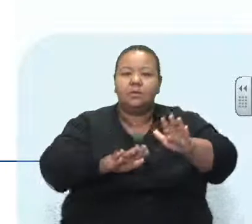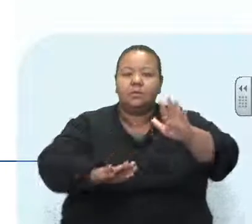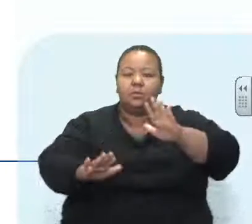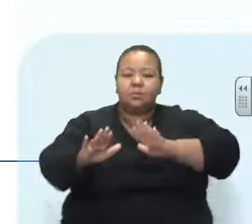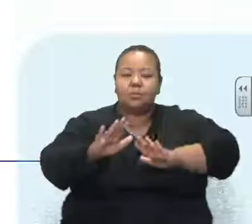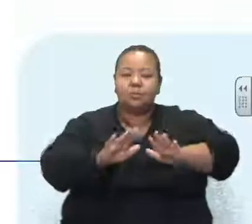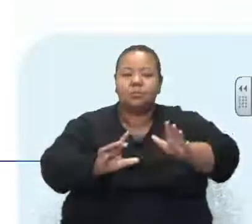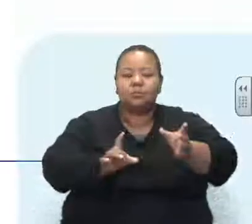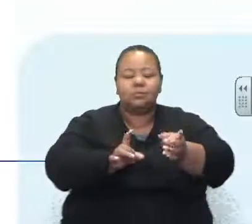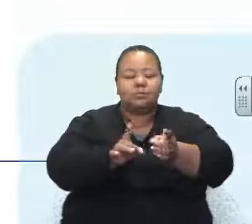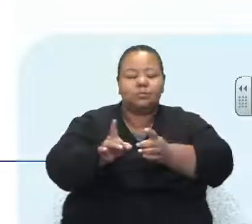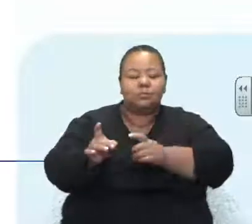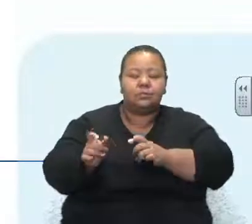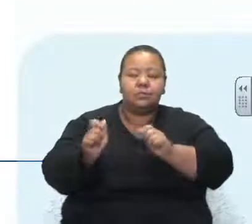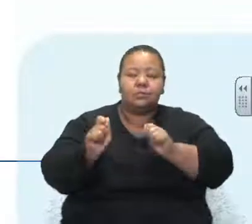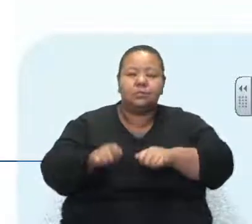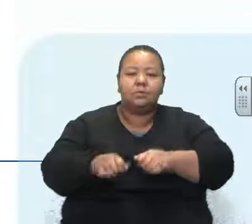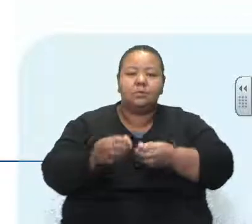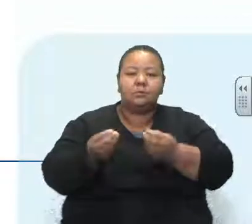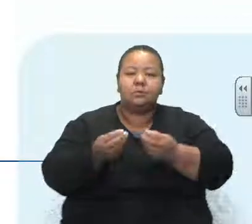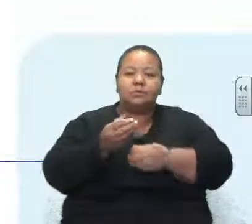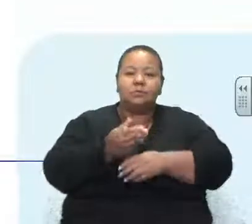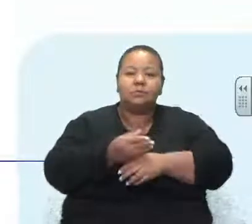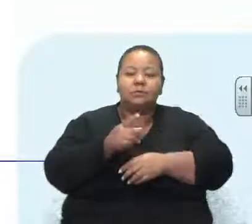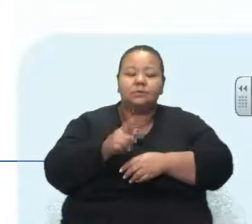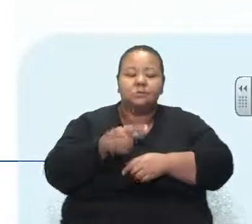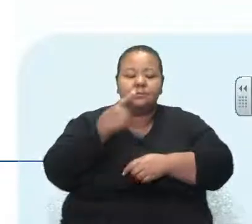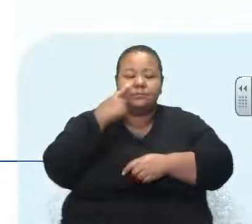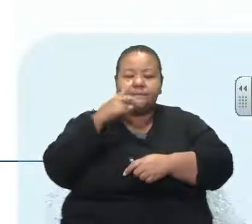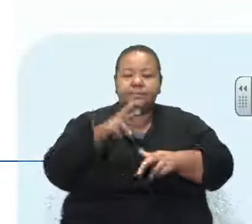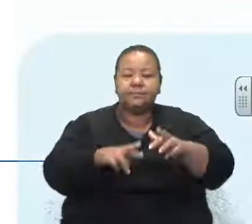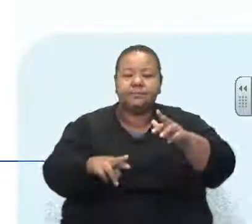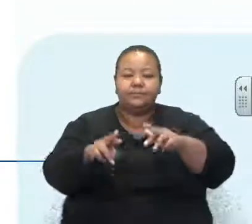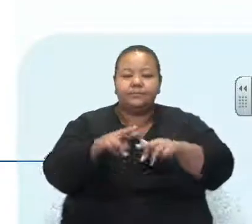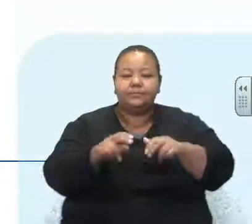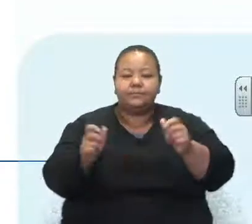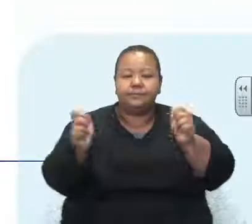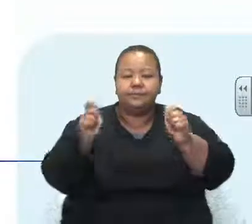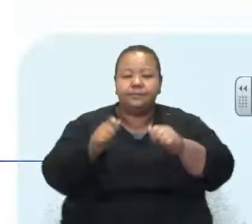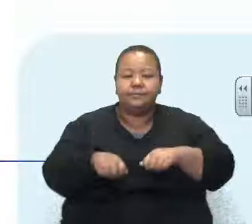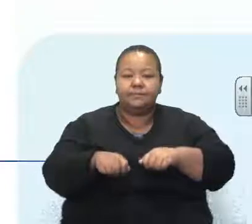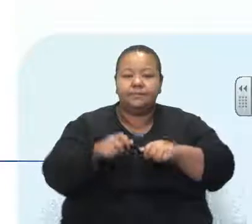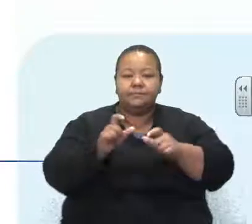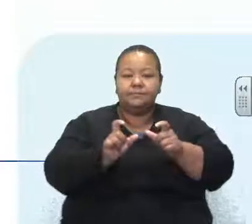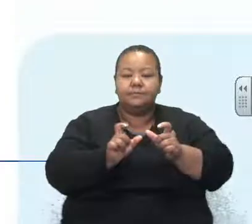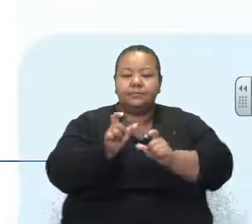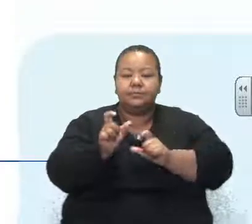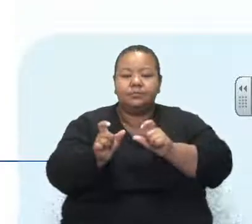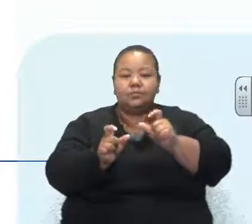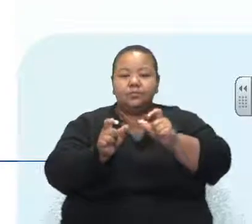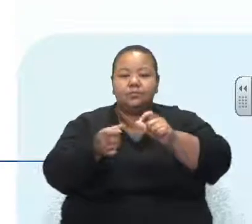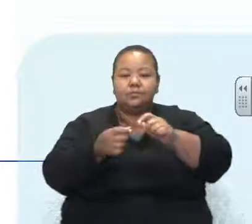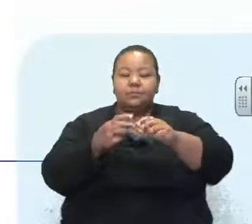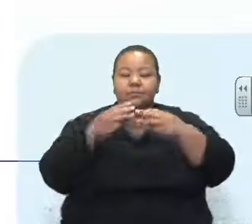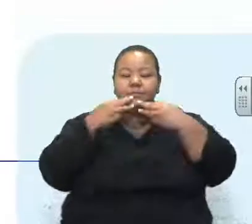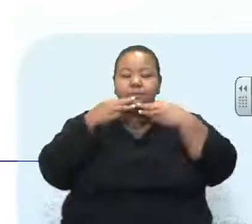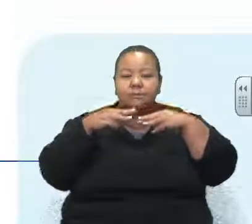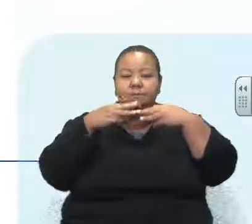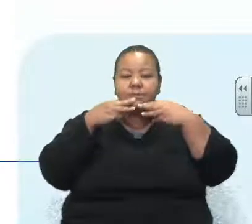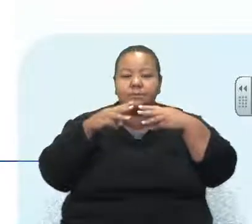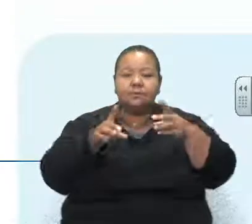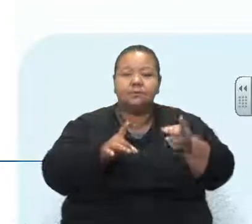dessas vendas, como que elas podem ser organizadas, como avaliar a eficiência das ações do composto de marketing dentro das